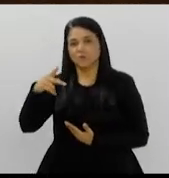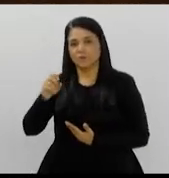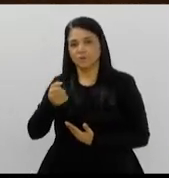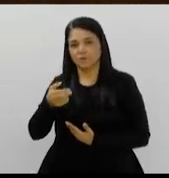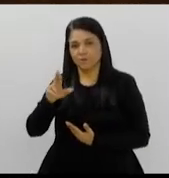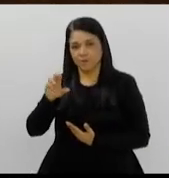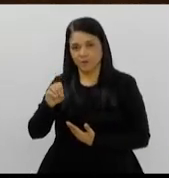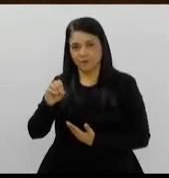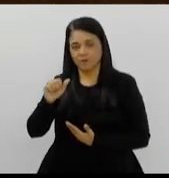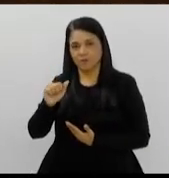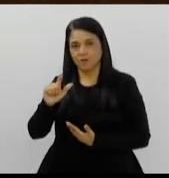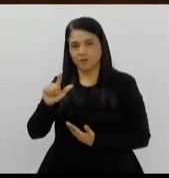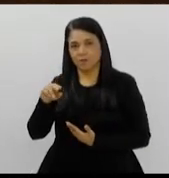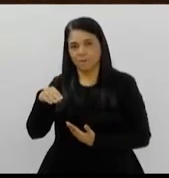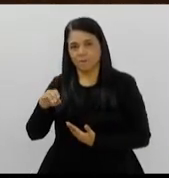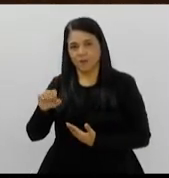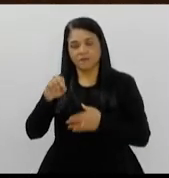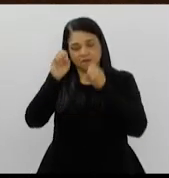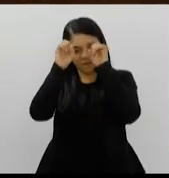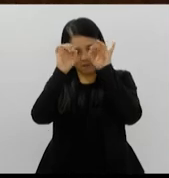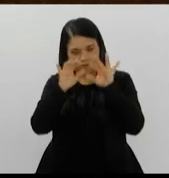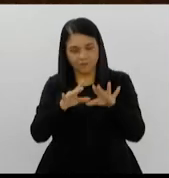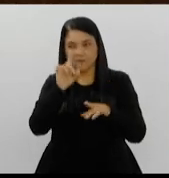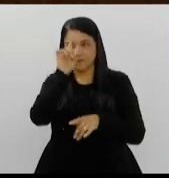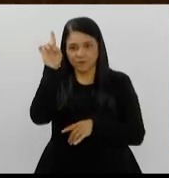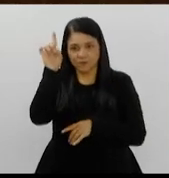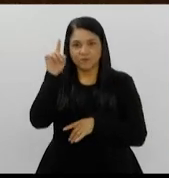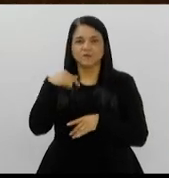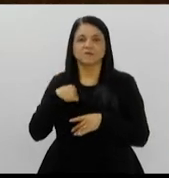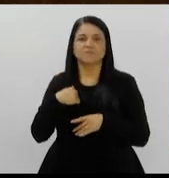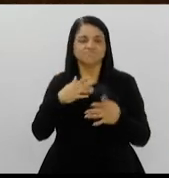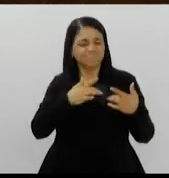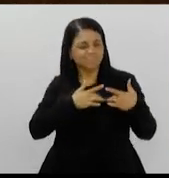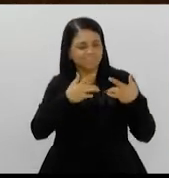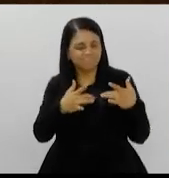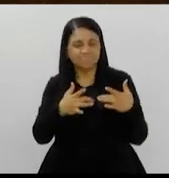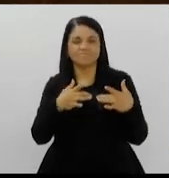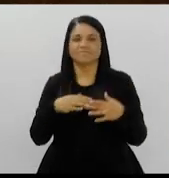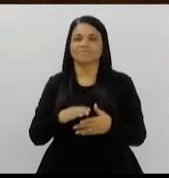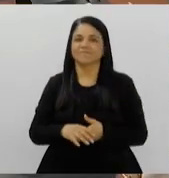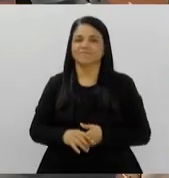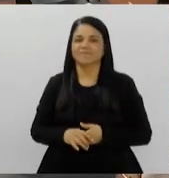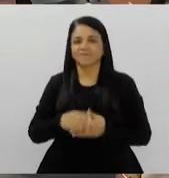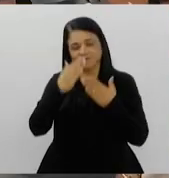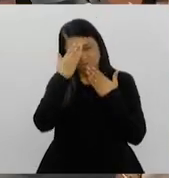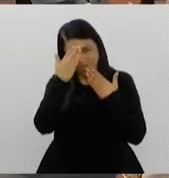abençoe a todos vocês. Muito obrigado, a gratidão é a memória do coração. Muito obrigado.